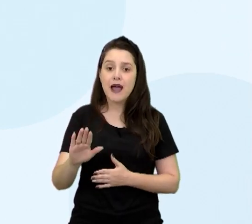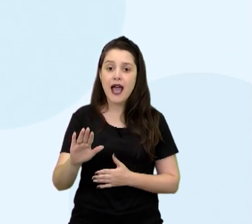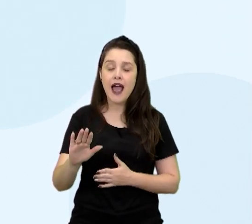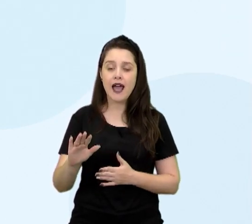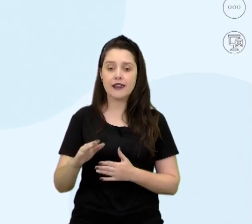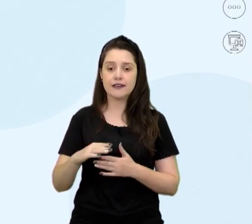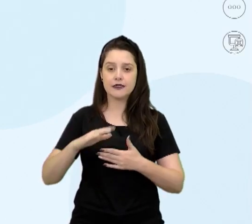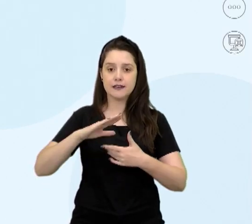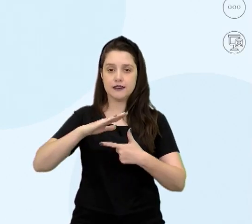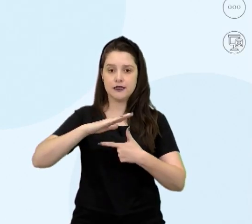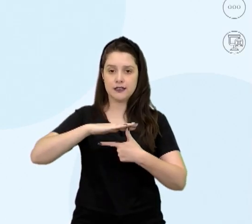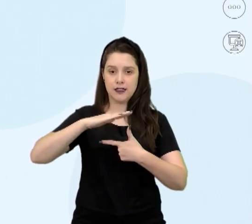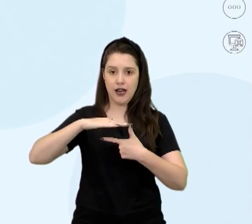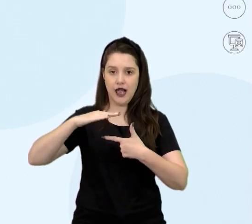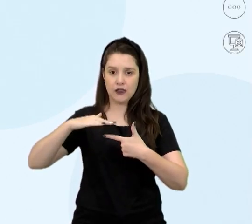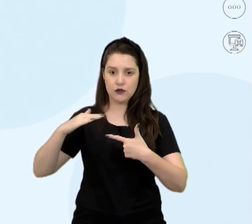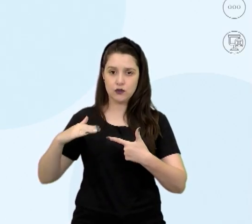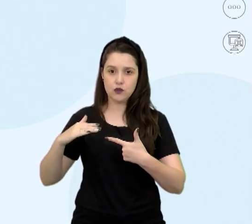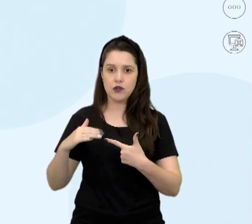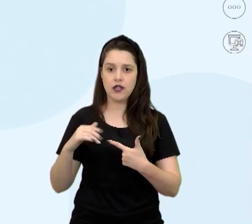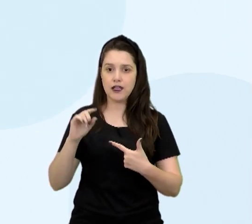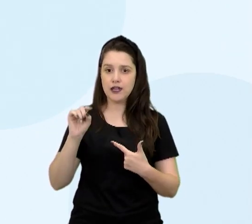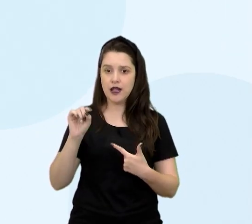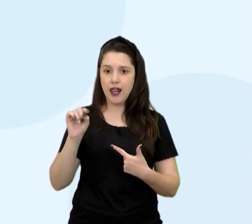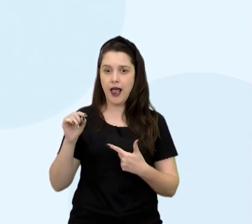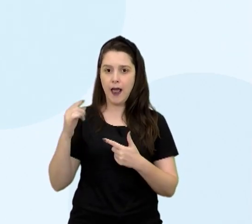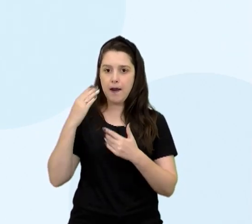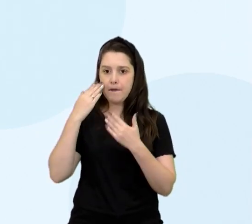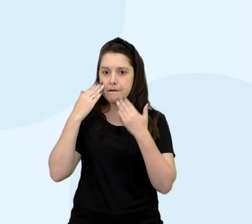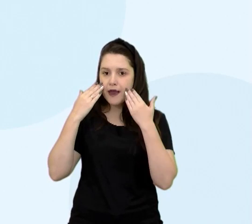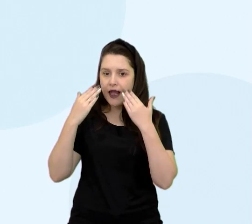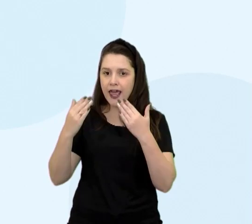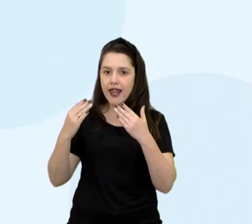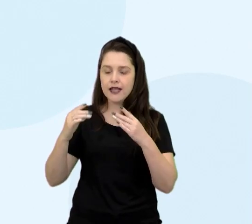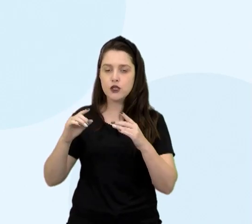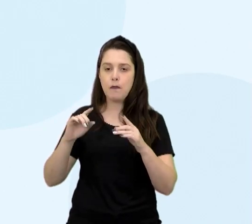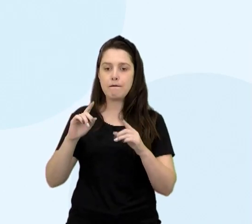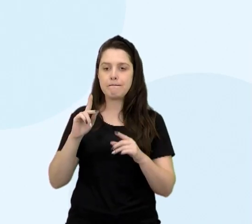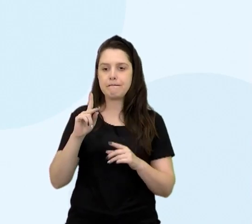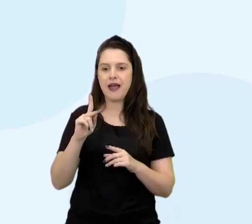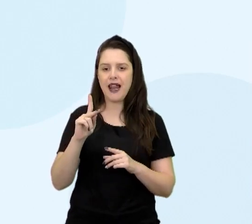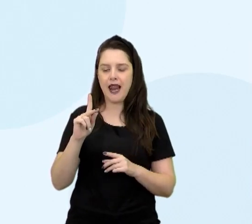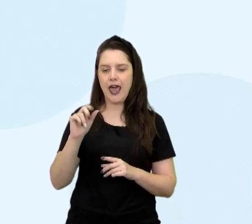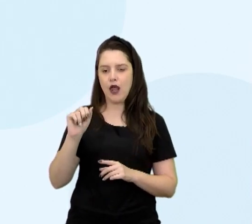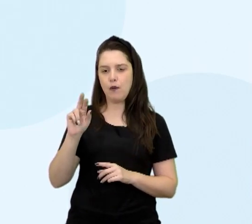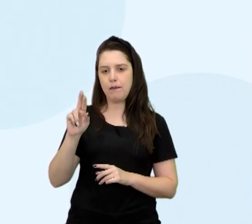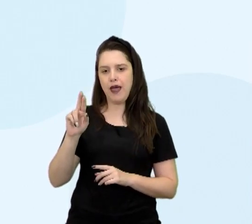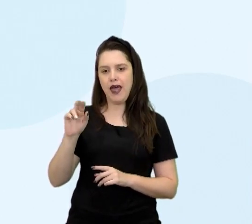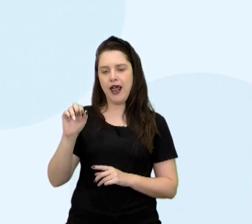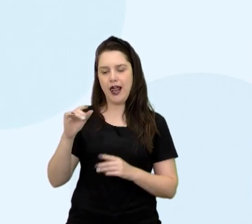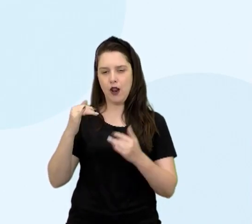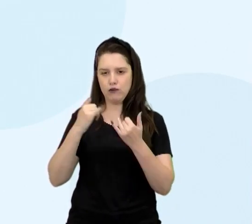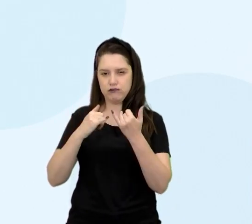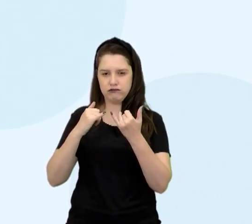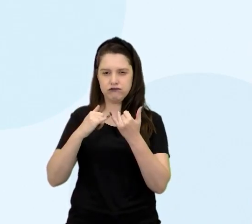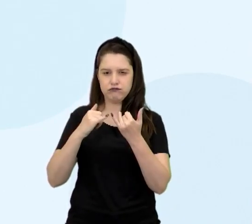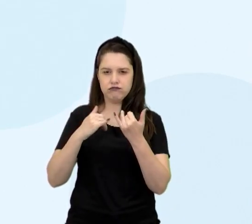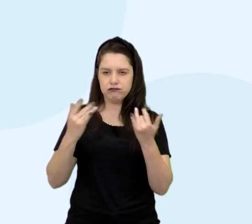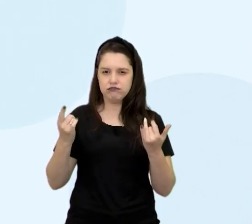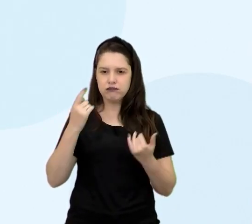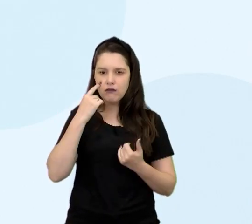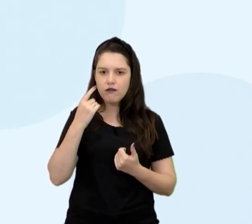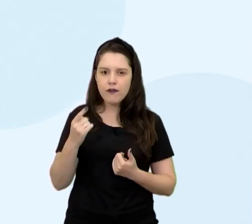ó, são paralelos, esse verdinho e este daqui são paralelos, é que a gente está sem animação. Mas se você descer